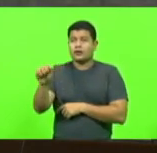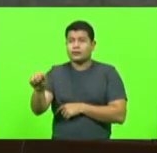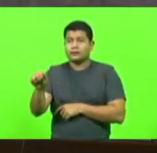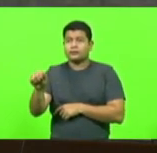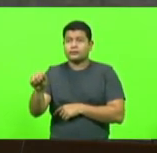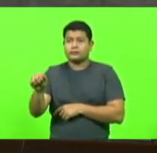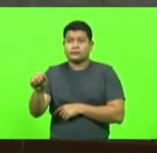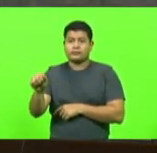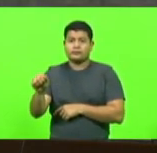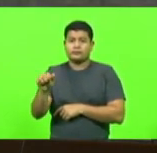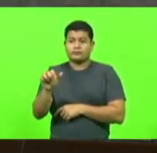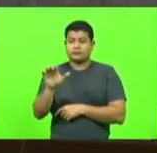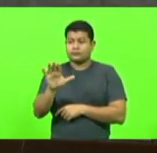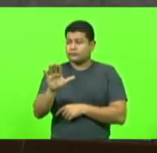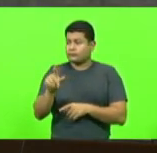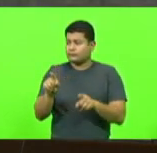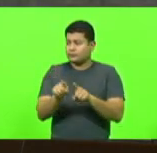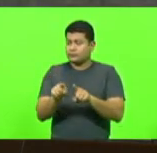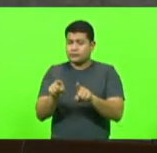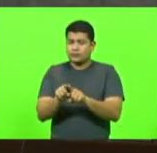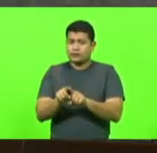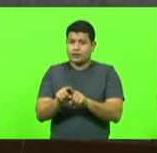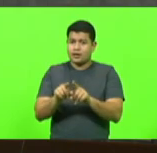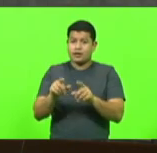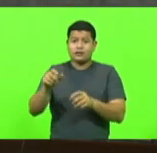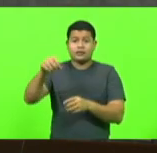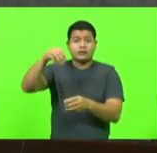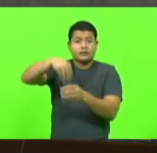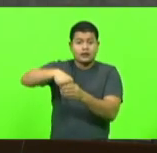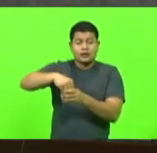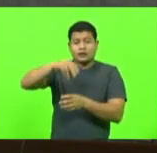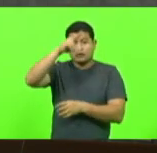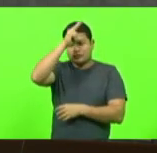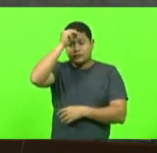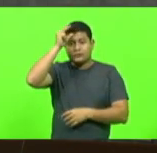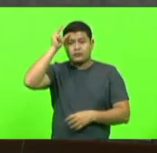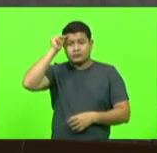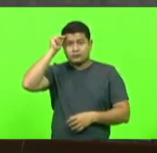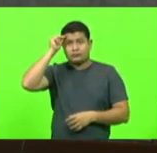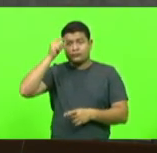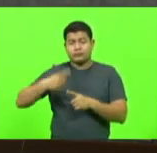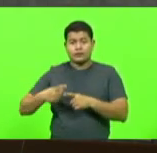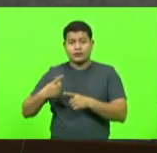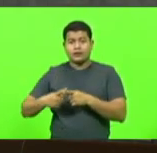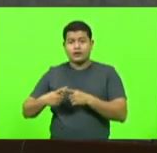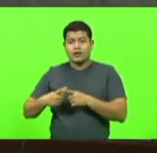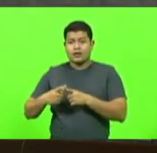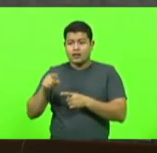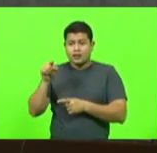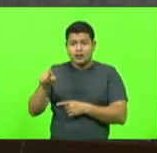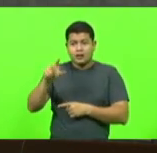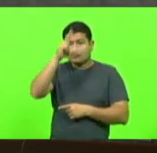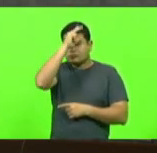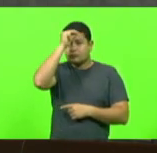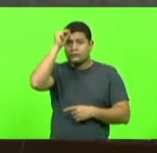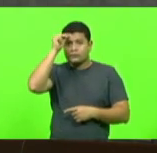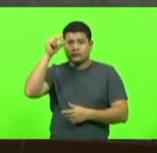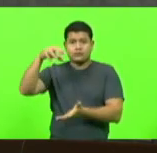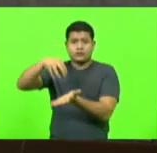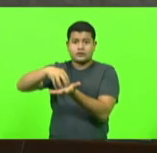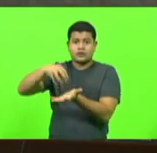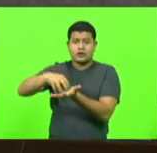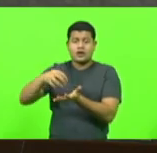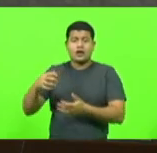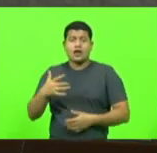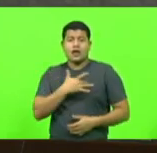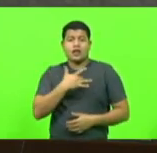sim também nas prefeituras, porque a prefeitura, né, os centros de saúde da